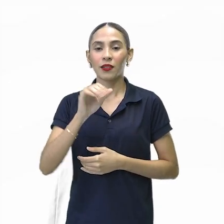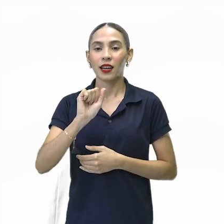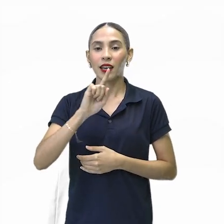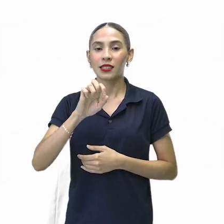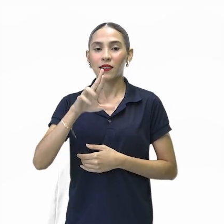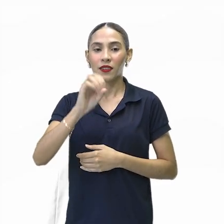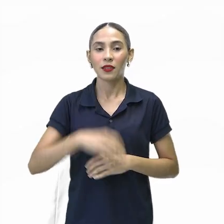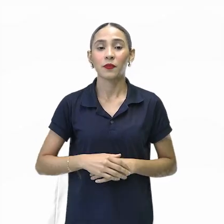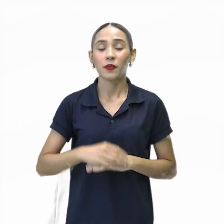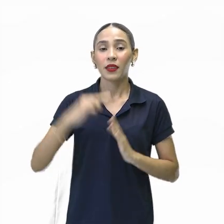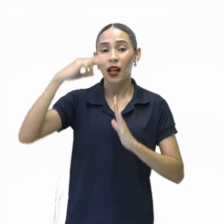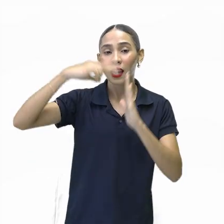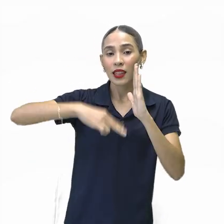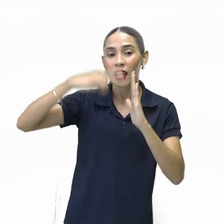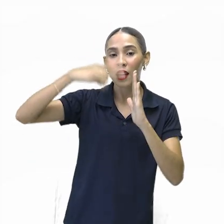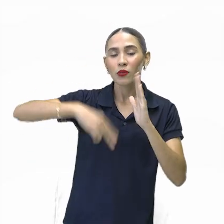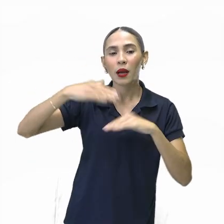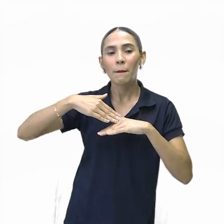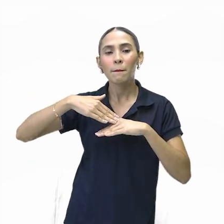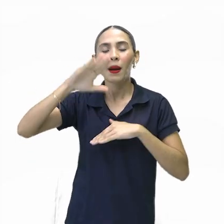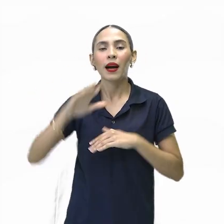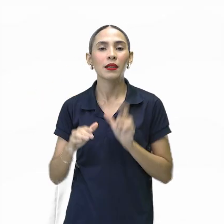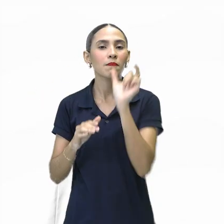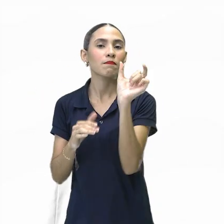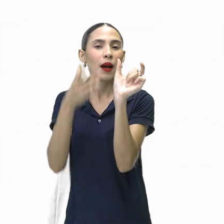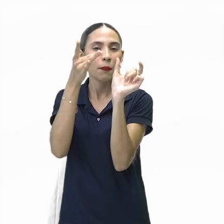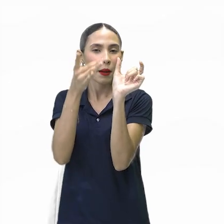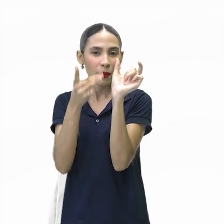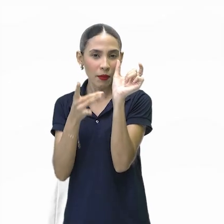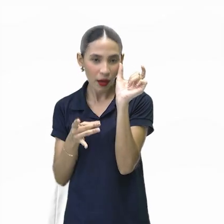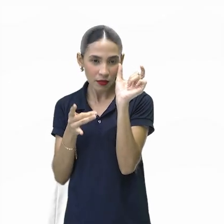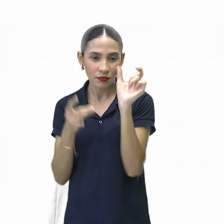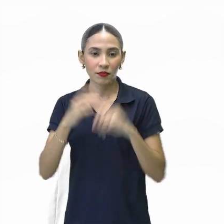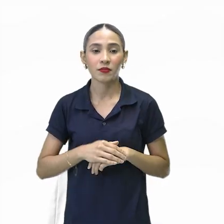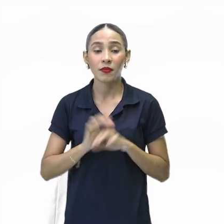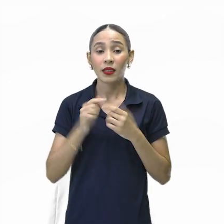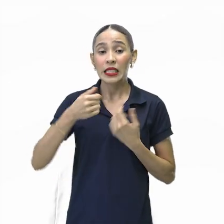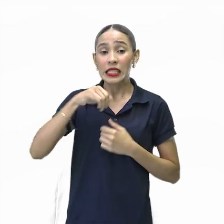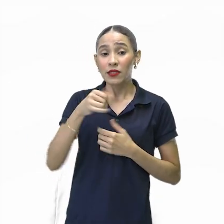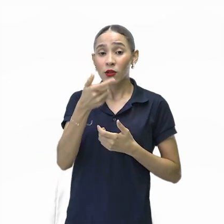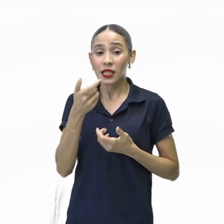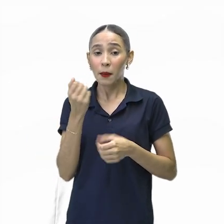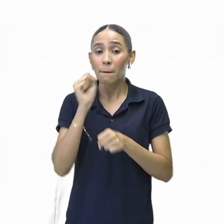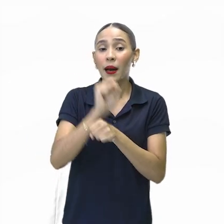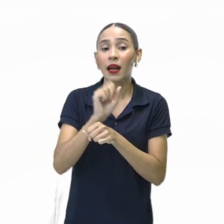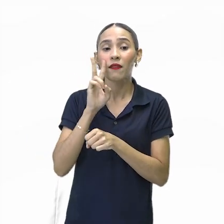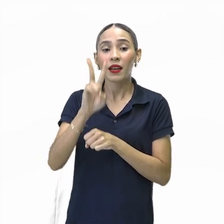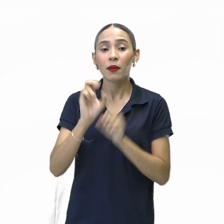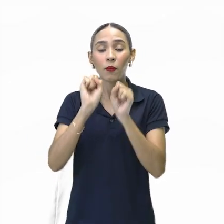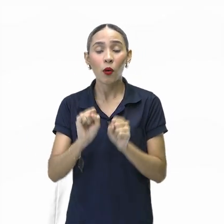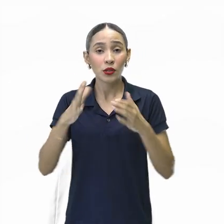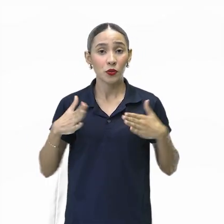nos traz: a leitura é muito mais do que decifrar palavra. Quem quiser parar de ver,